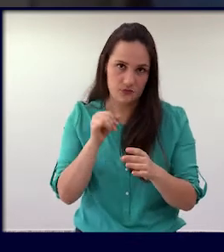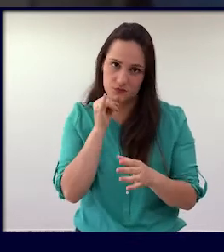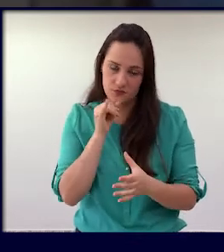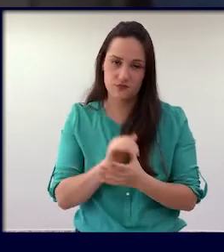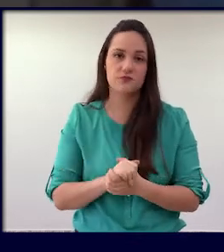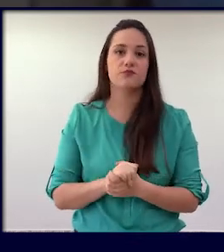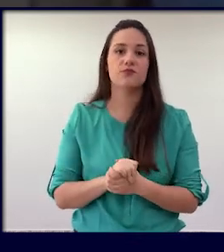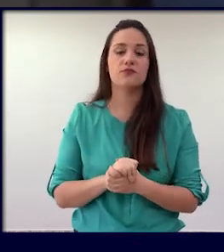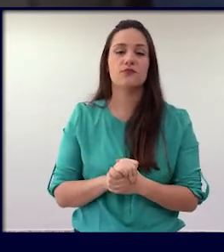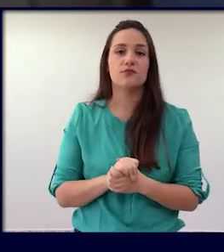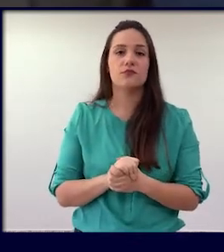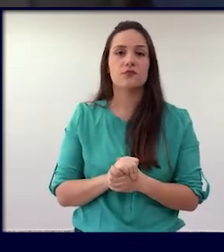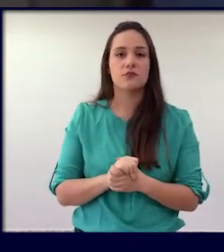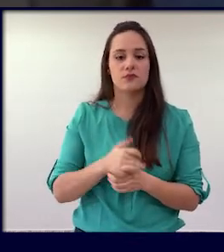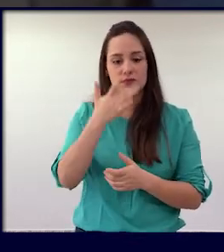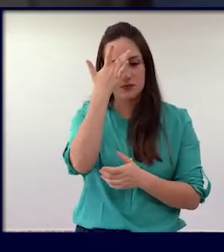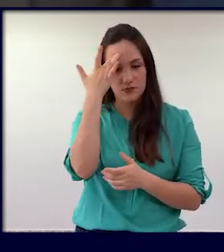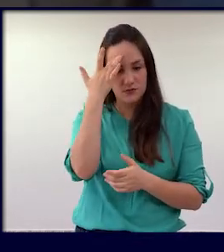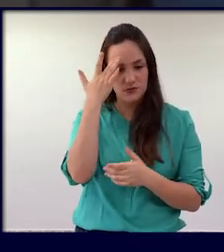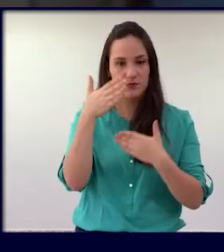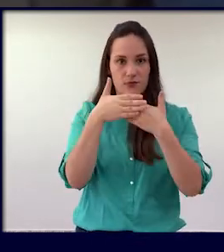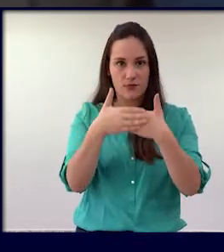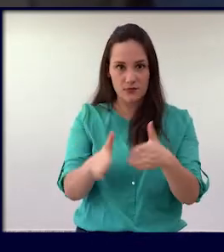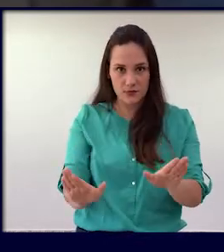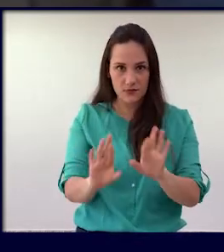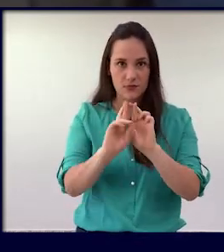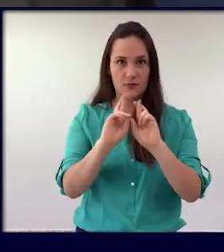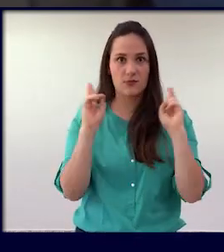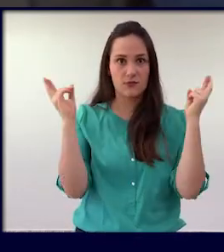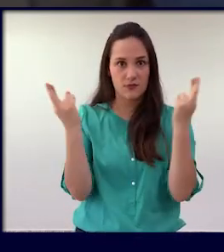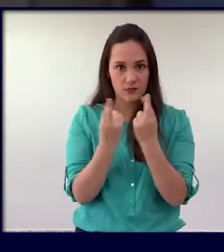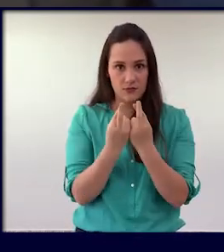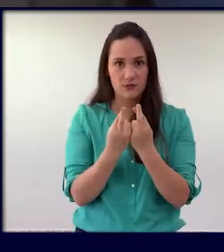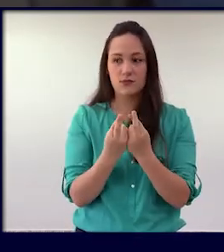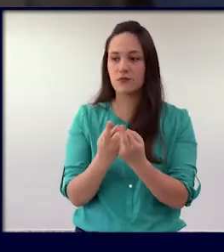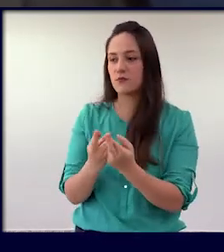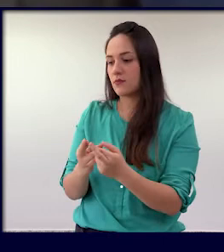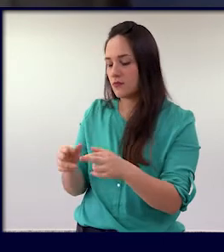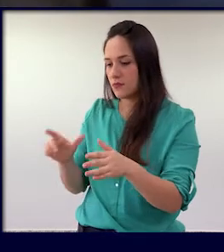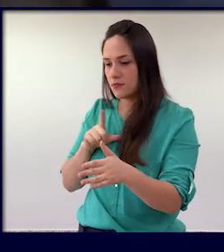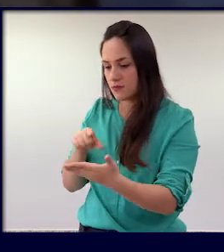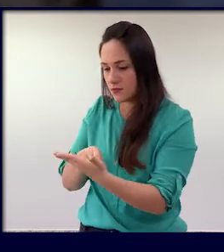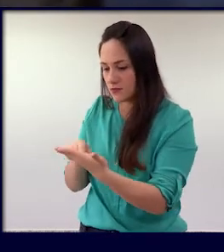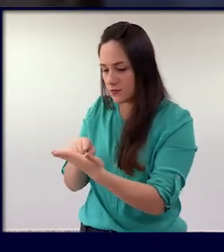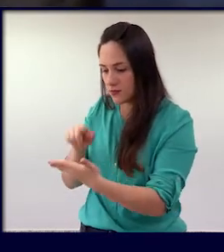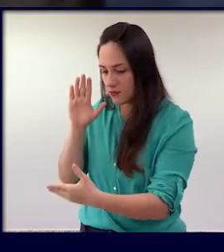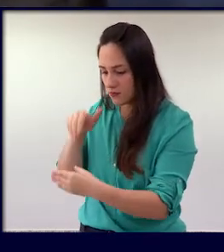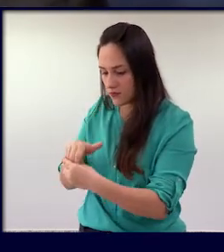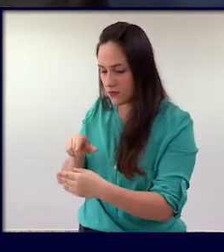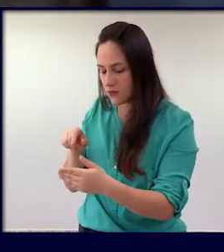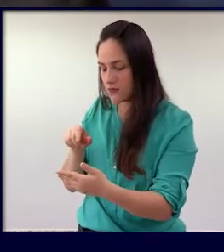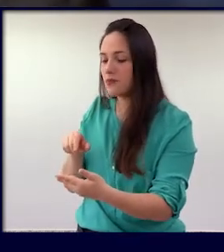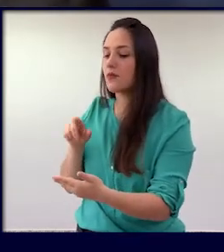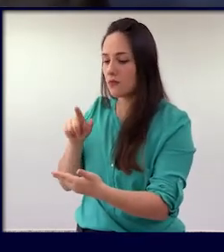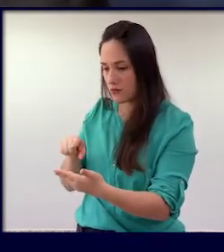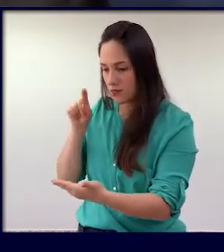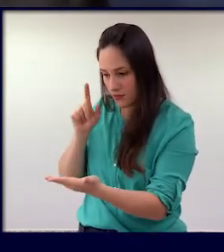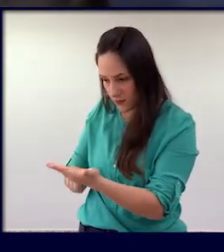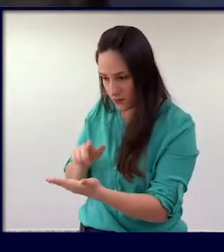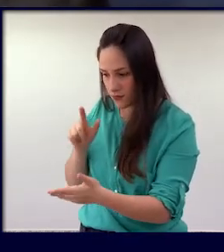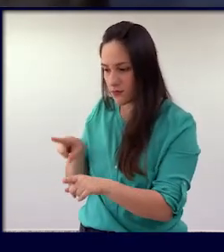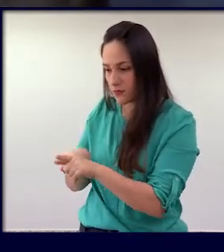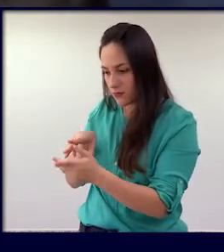eleição. O que o mesário faz? O mesário, ele instala a sessão eleitoral, ele liga a urna, ele